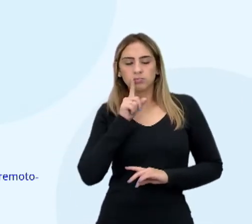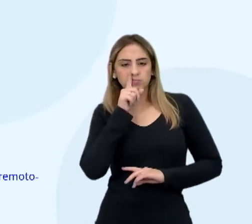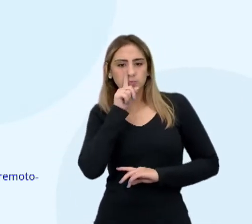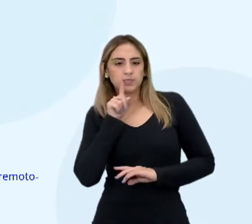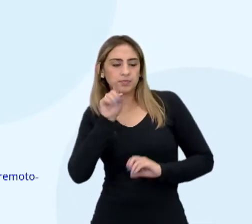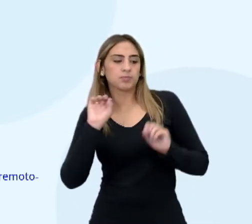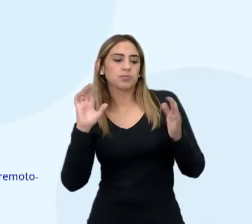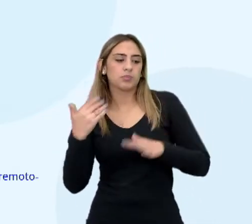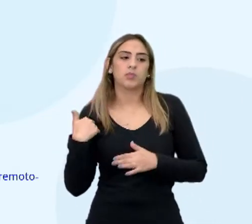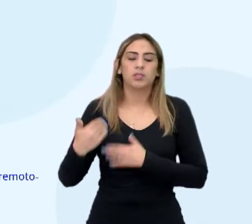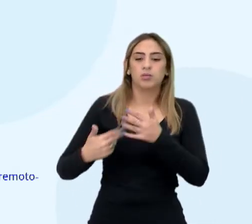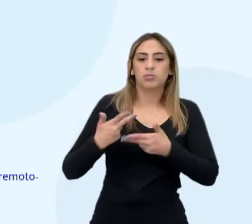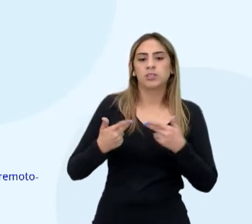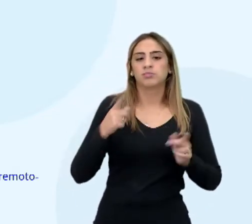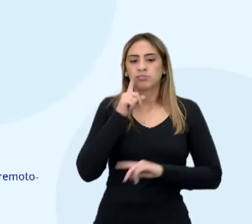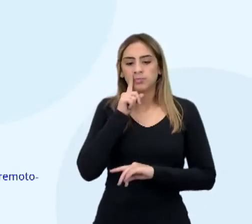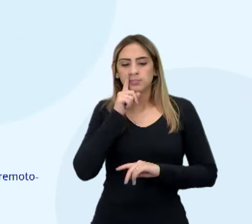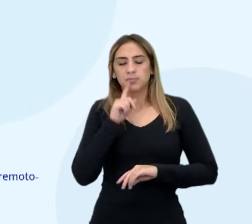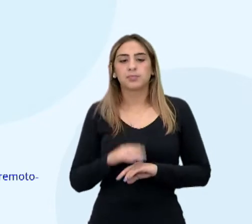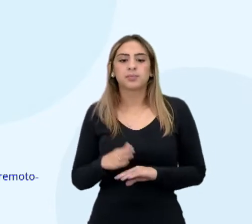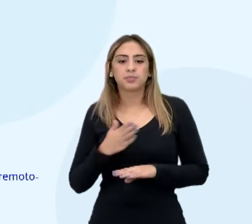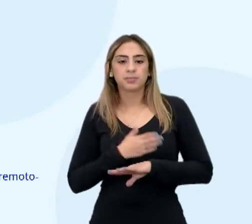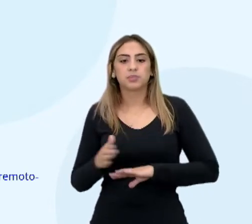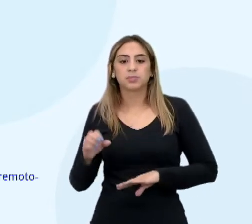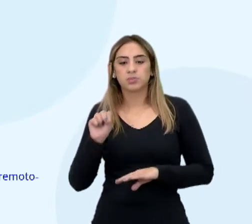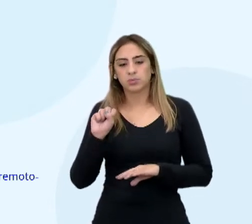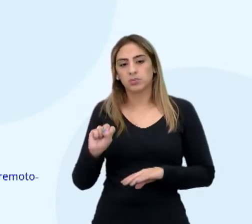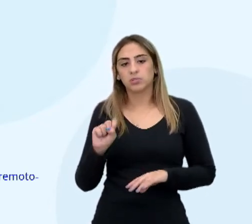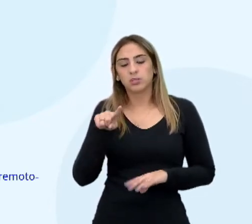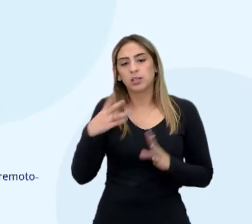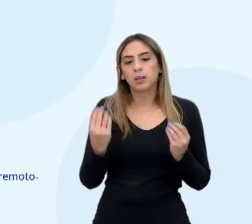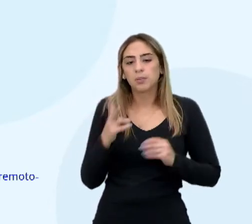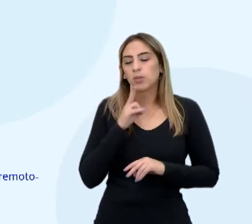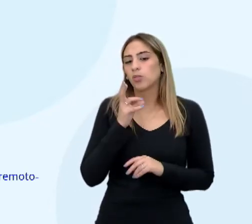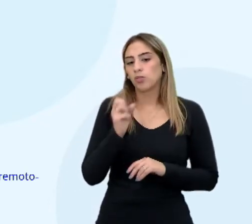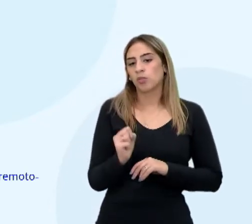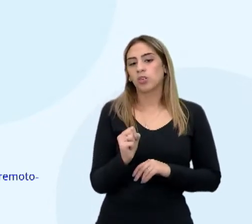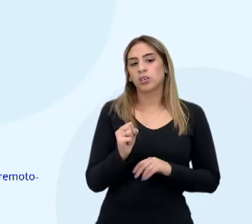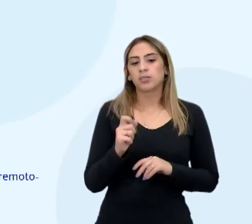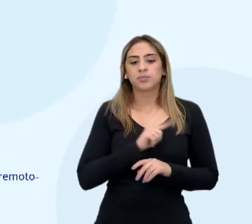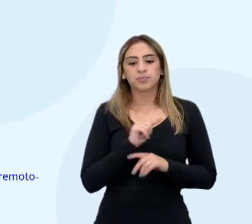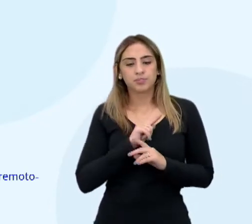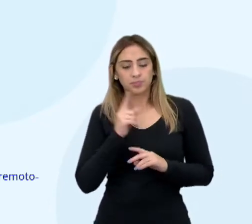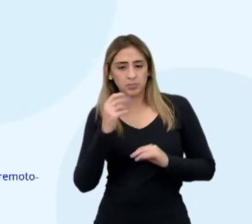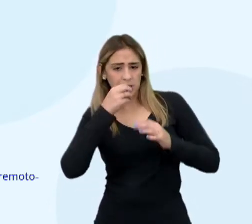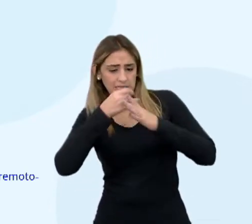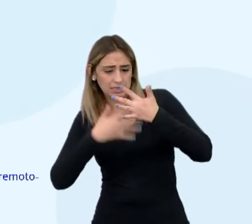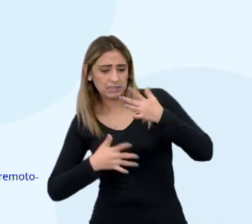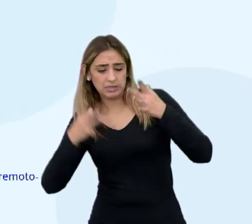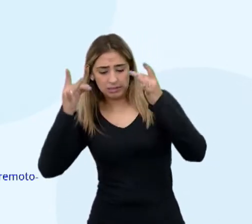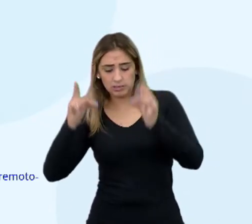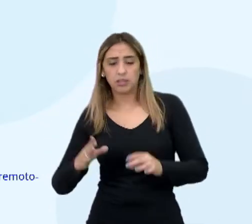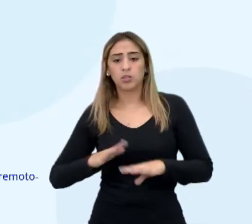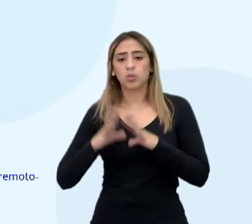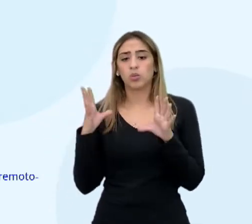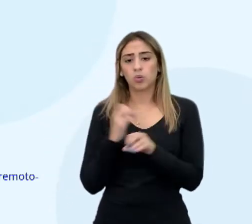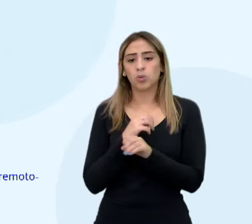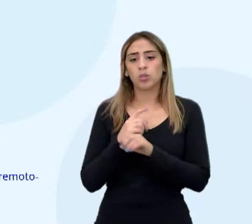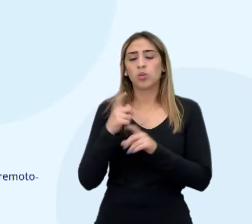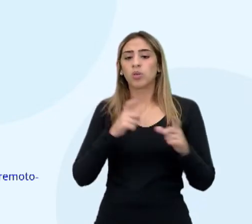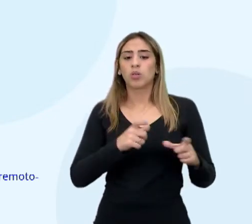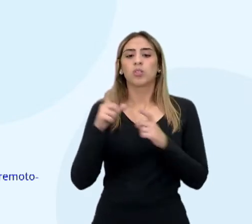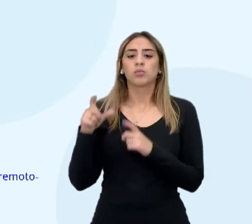aí proporções graves. Né? A partir do 8, ele é muito forte, causa destruição total no